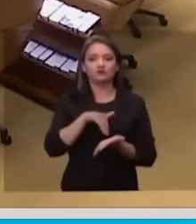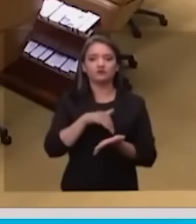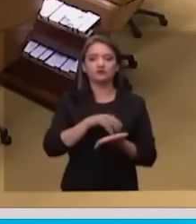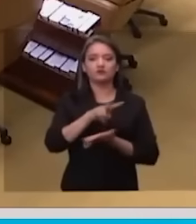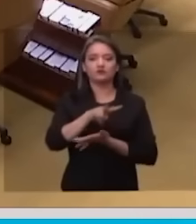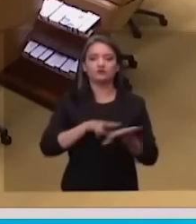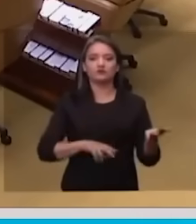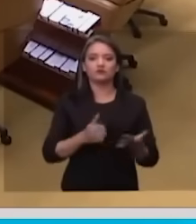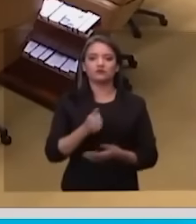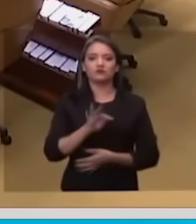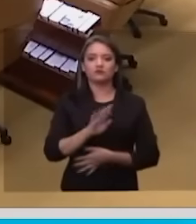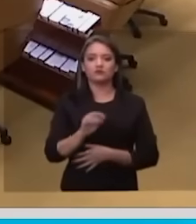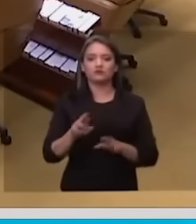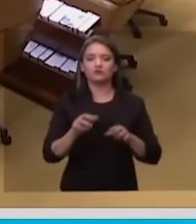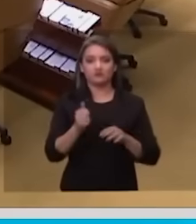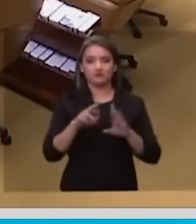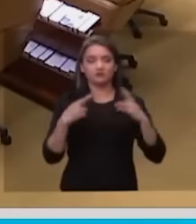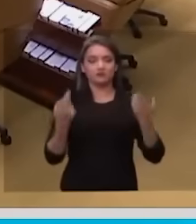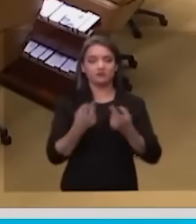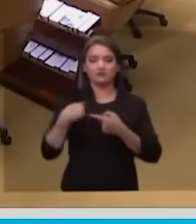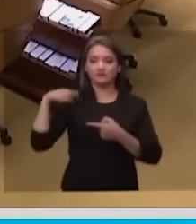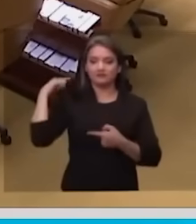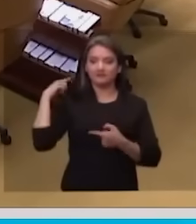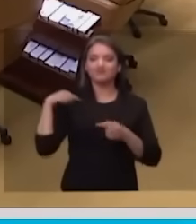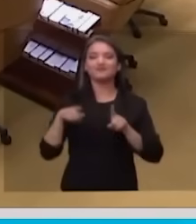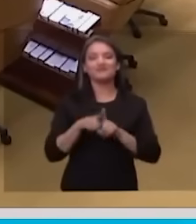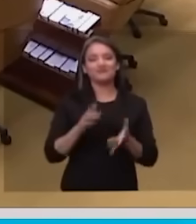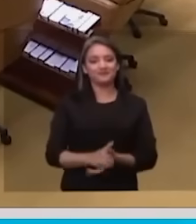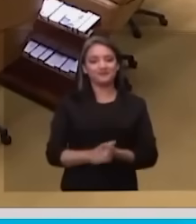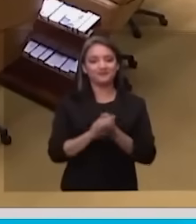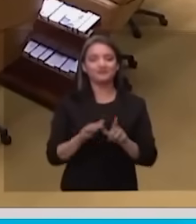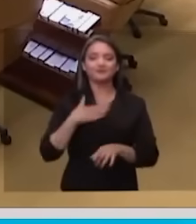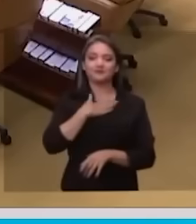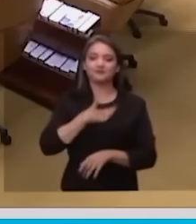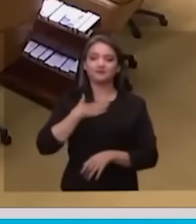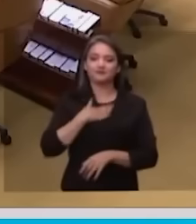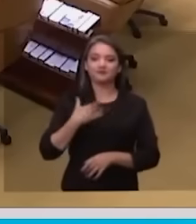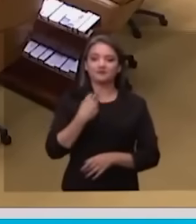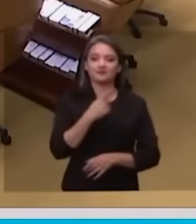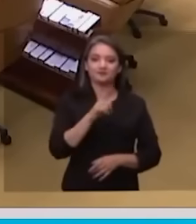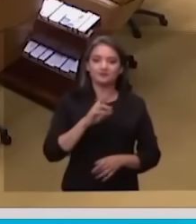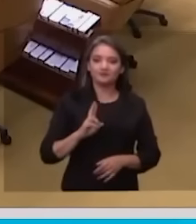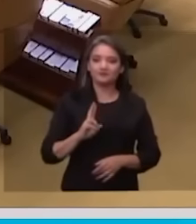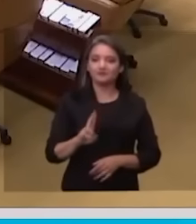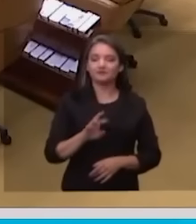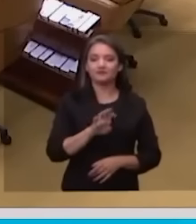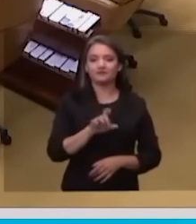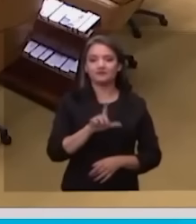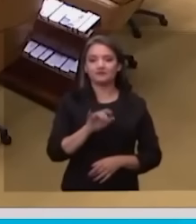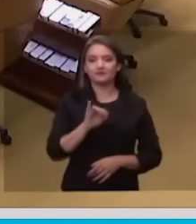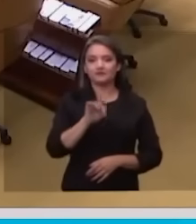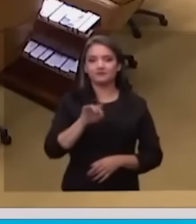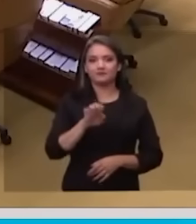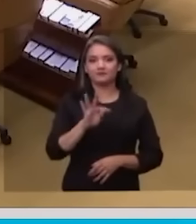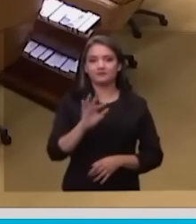votos. Nomes que ontem votaram na contramão e hoje já se arrependeram, foi o que eu ouvi. Entre